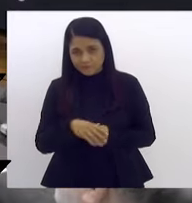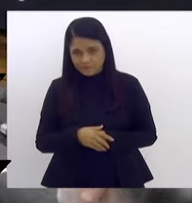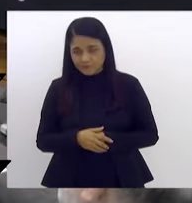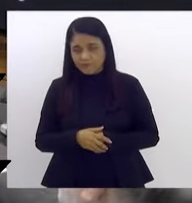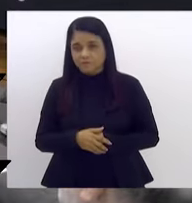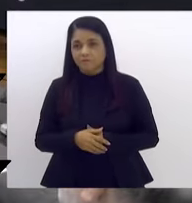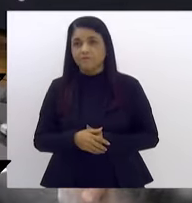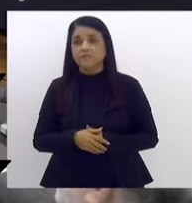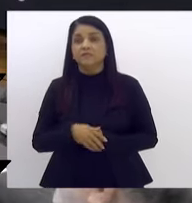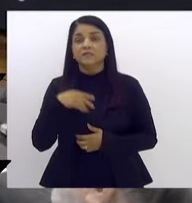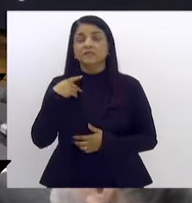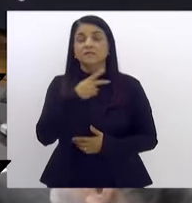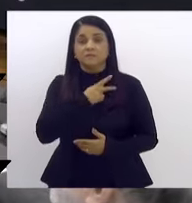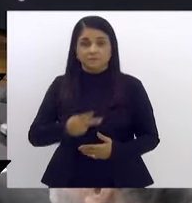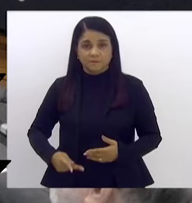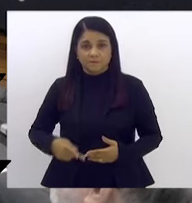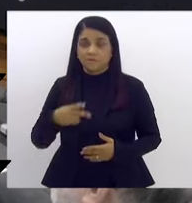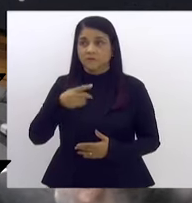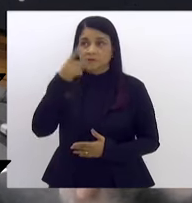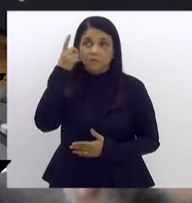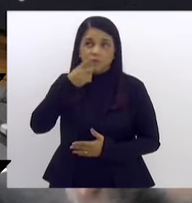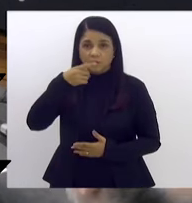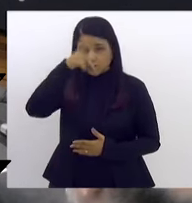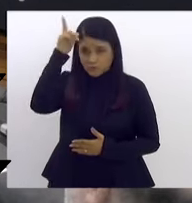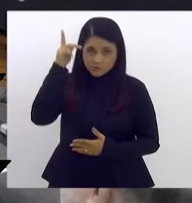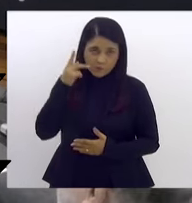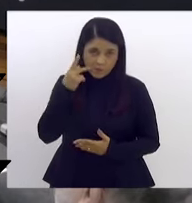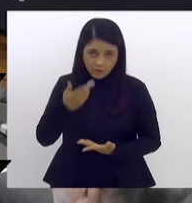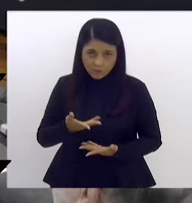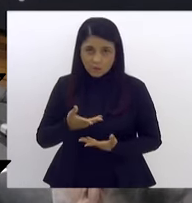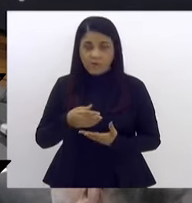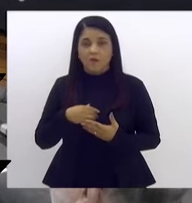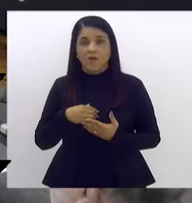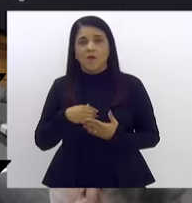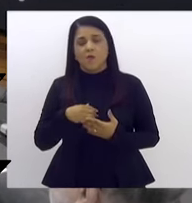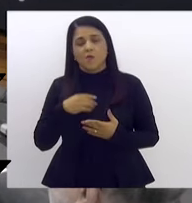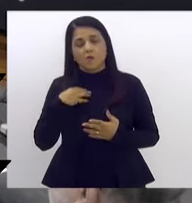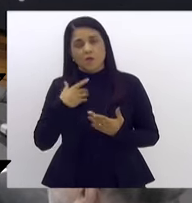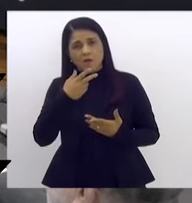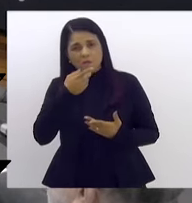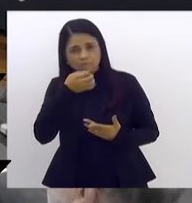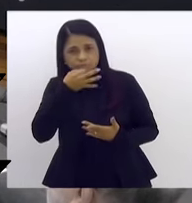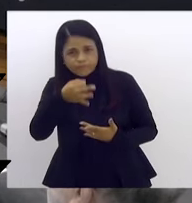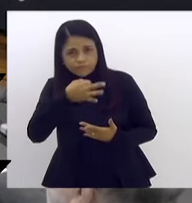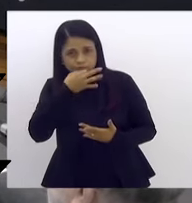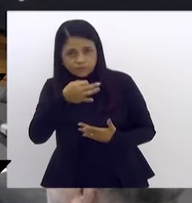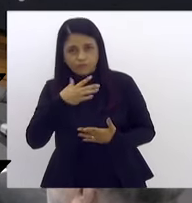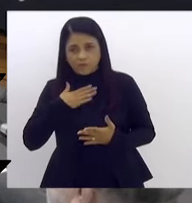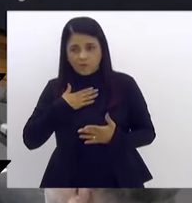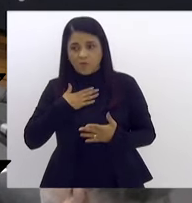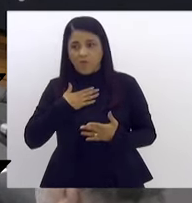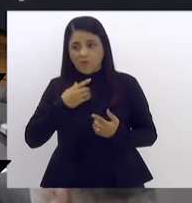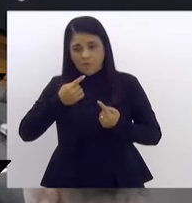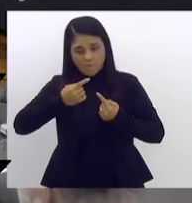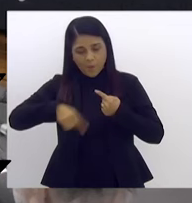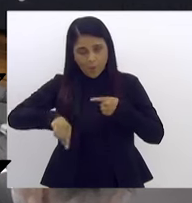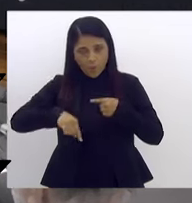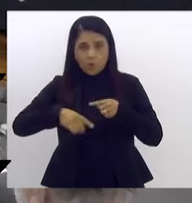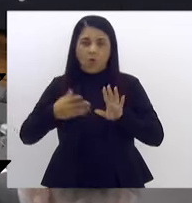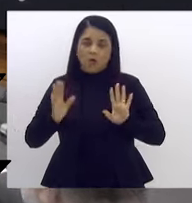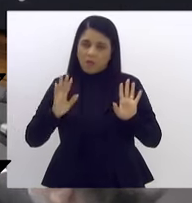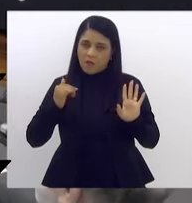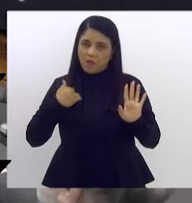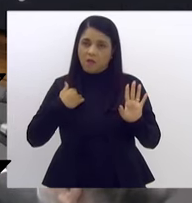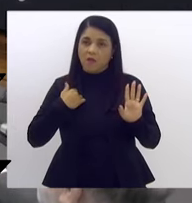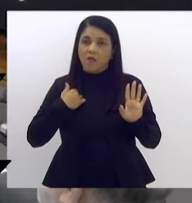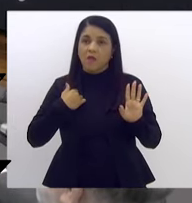Paulo eu queria agora contestar porque eu tô acompanhando do voto do relator que é o deputado